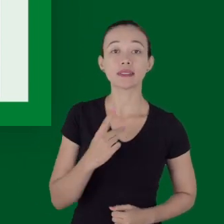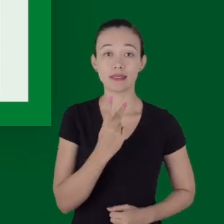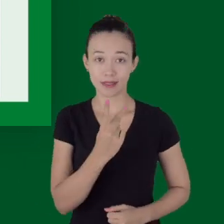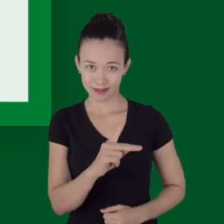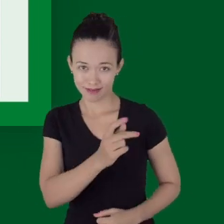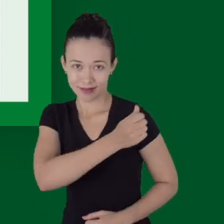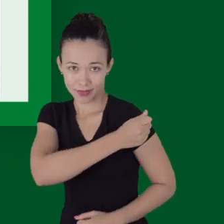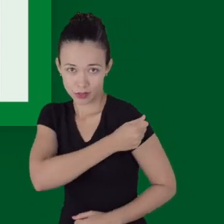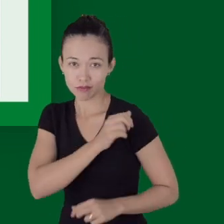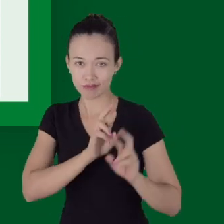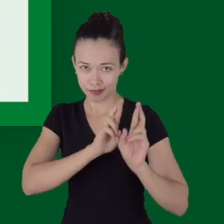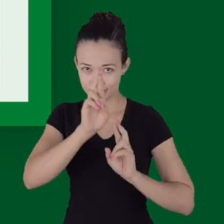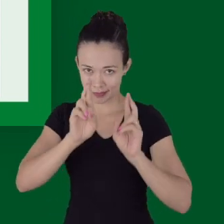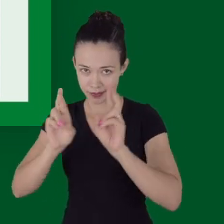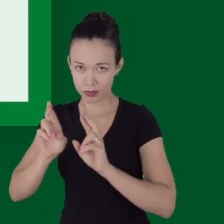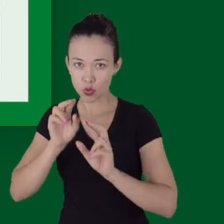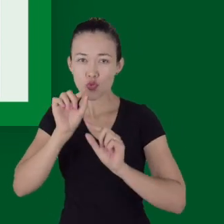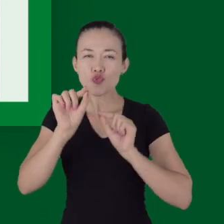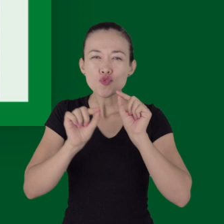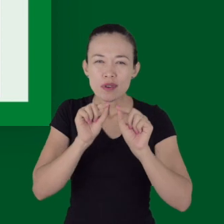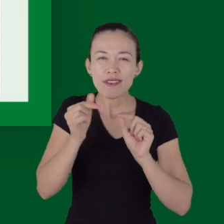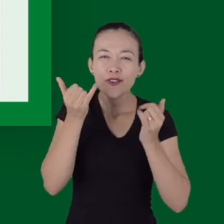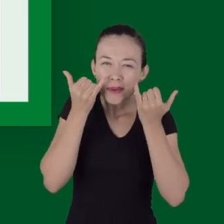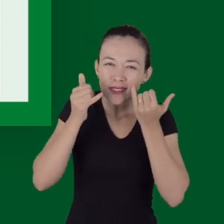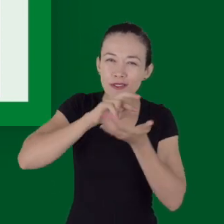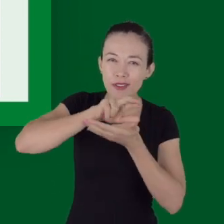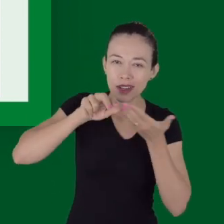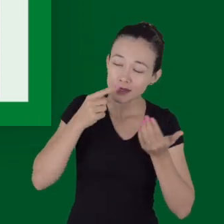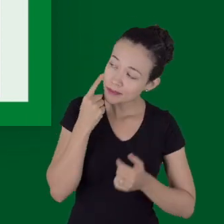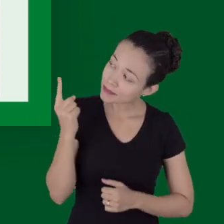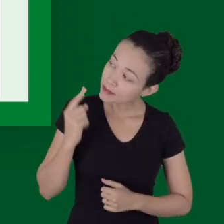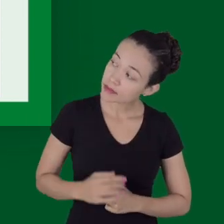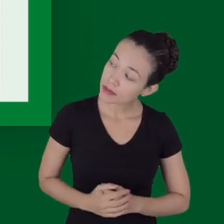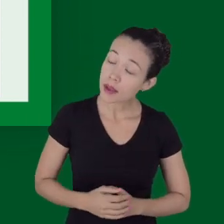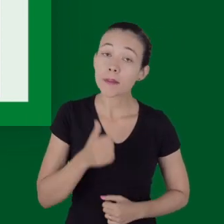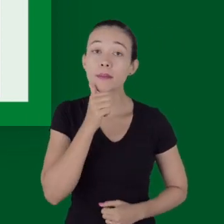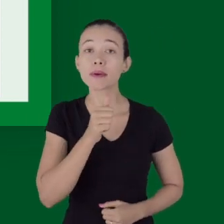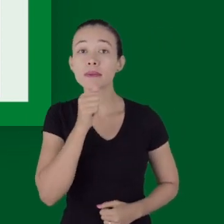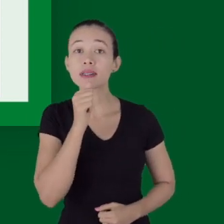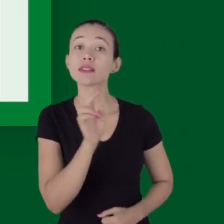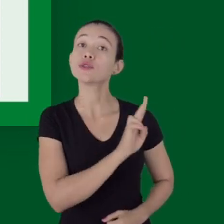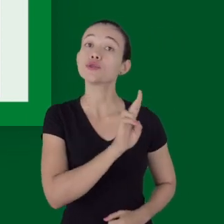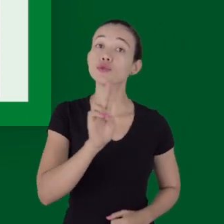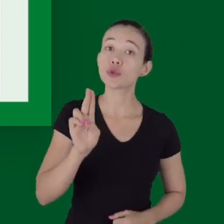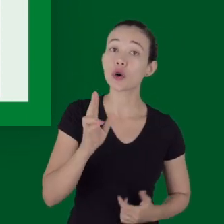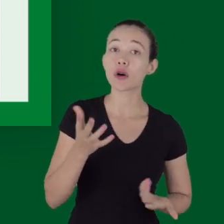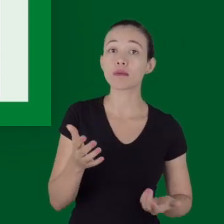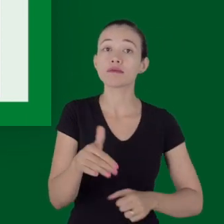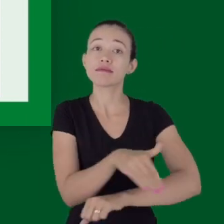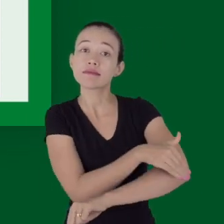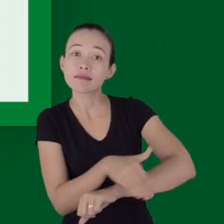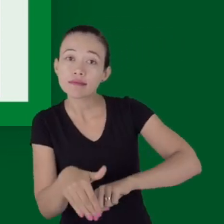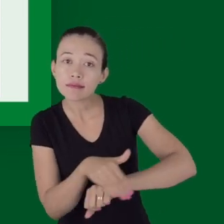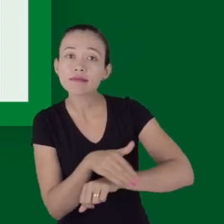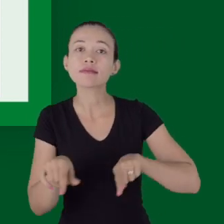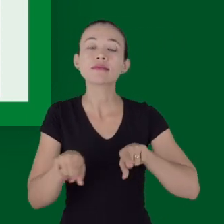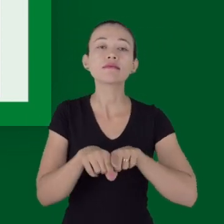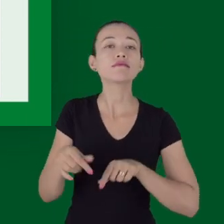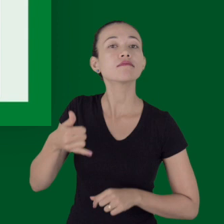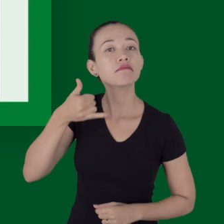Informações do responsável pelo aluno, o nome da mãe, o endereço, sempre telefones atualizados,